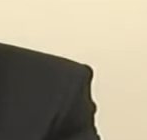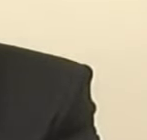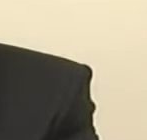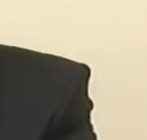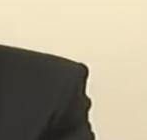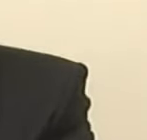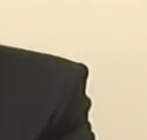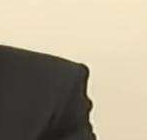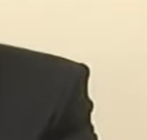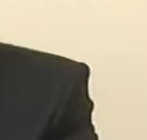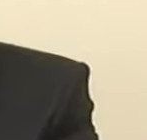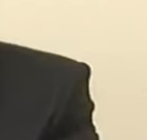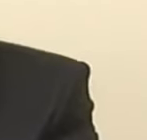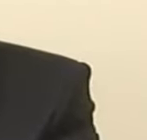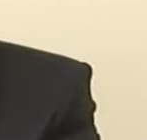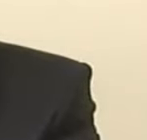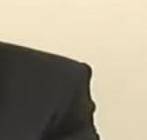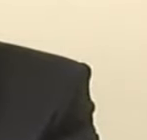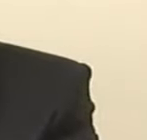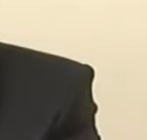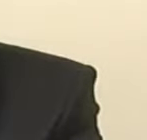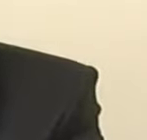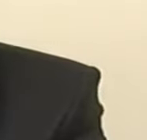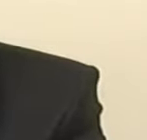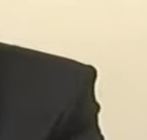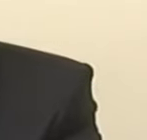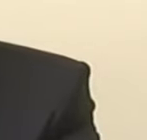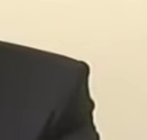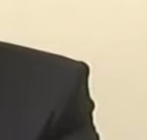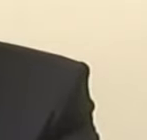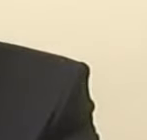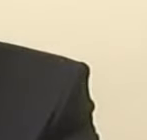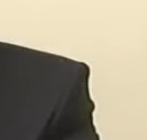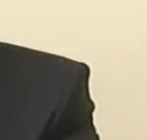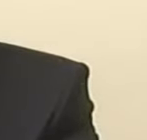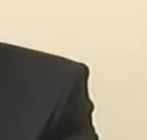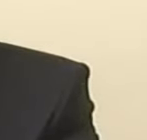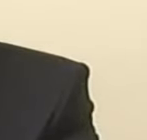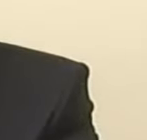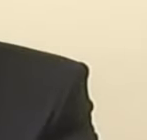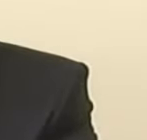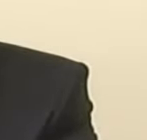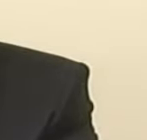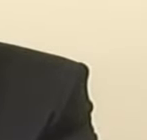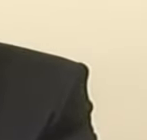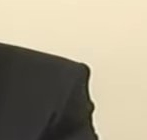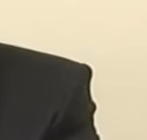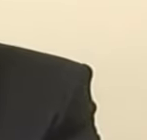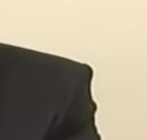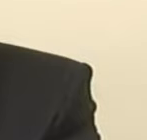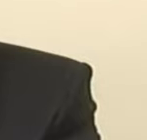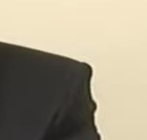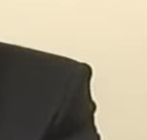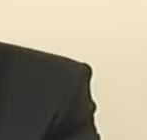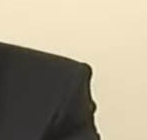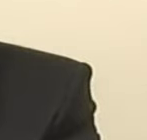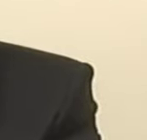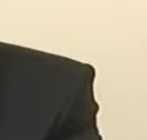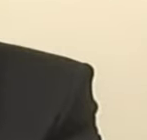para conseguir estar presente em todas as comissões. Eu até falo para os meus liderados aqui na bancada, no